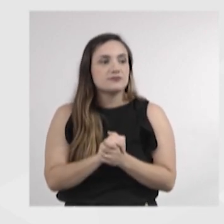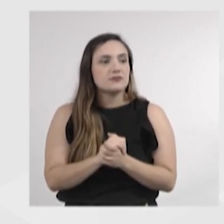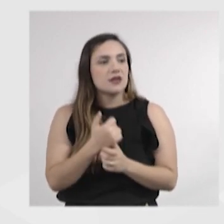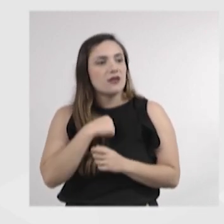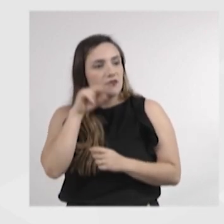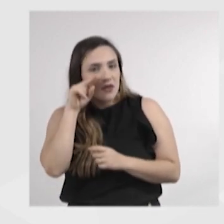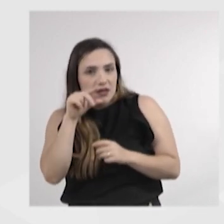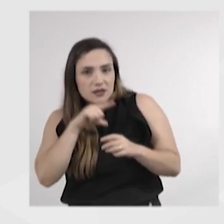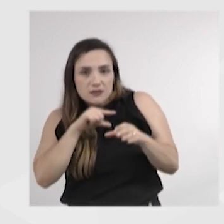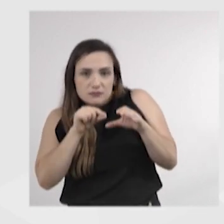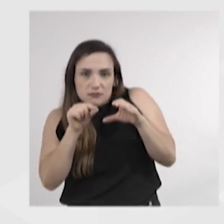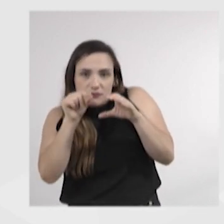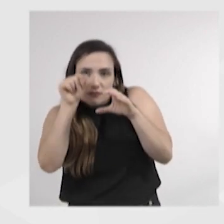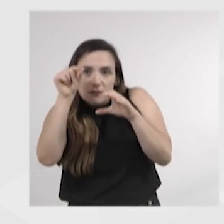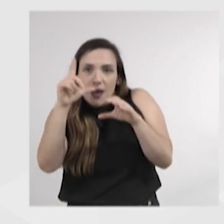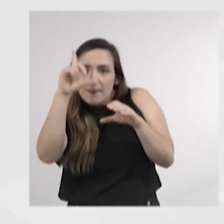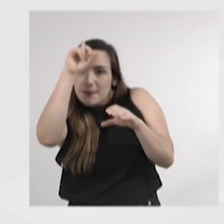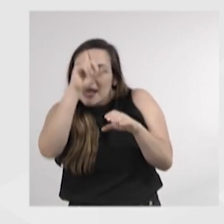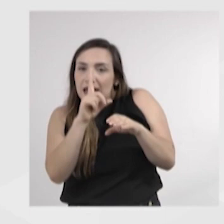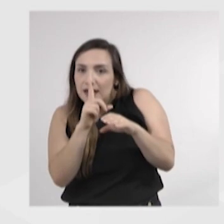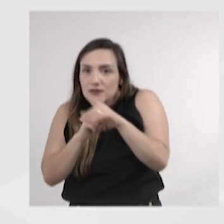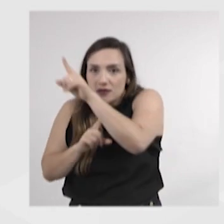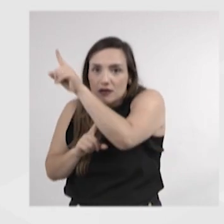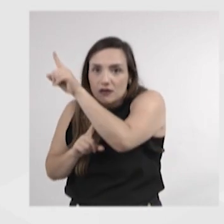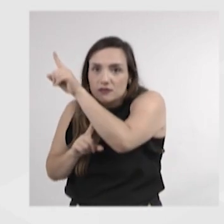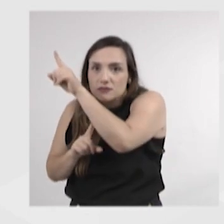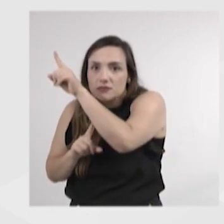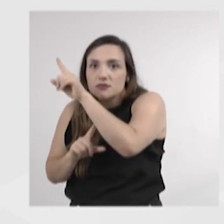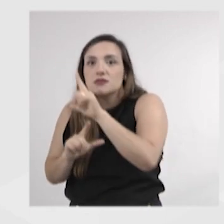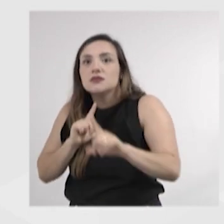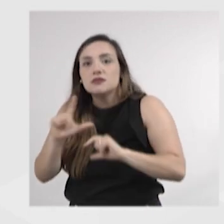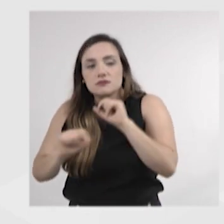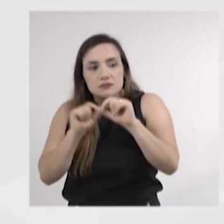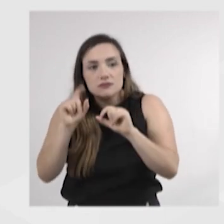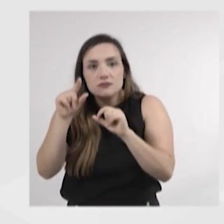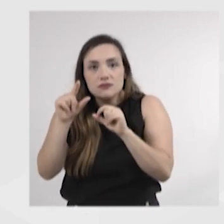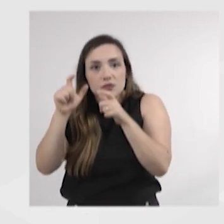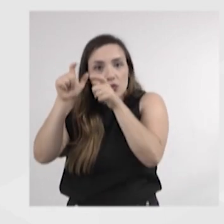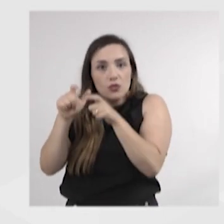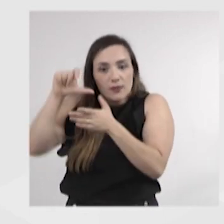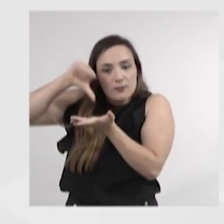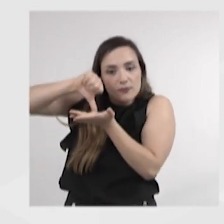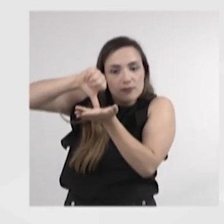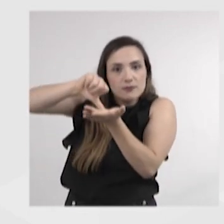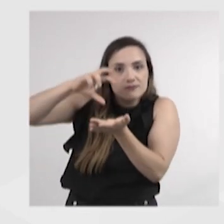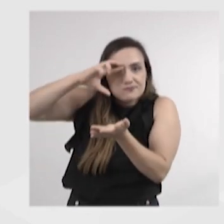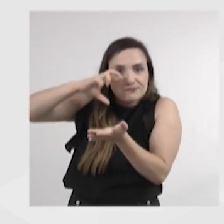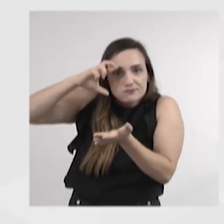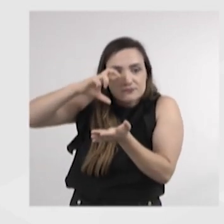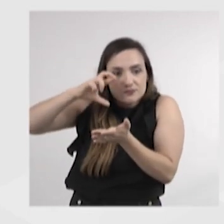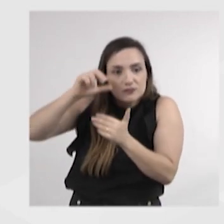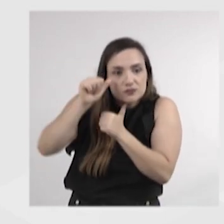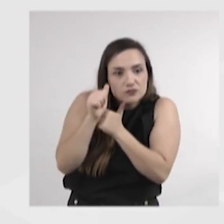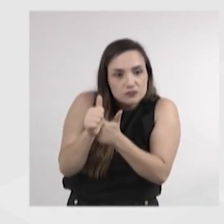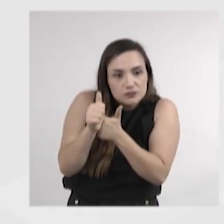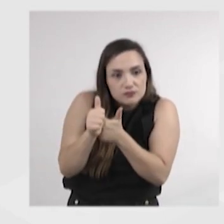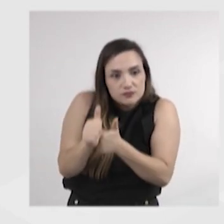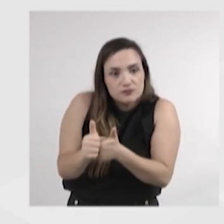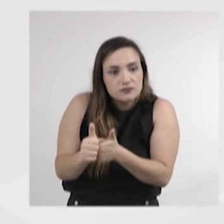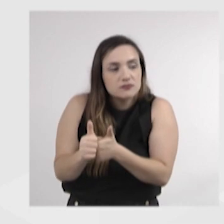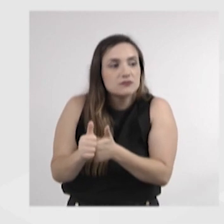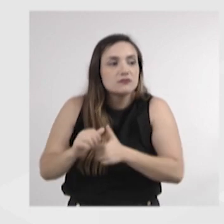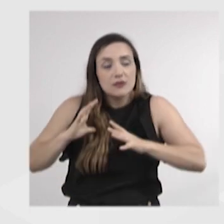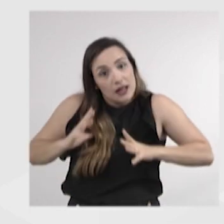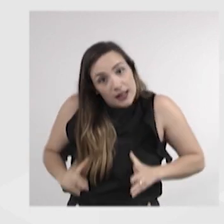amarelo que vocês veem na imagem ali, são os pontos de monitoramento que nós temos de sedimentos, vazão e